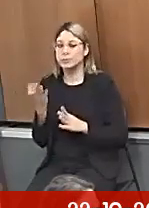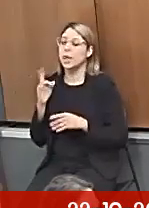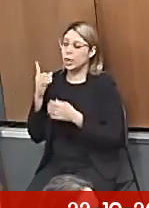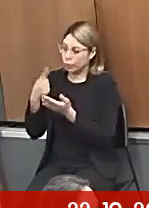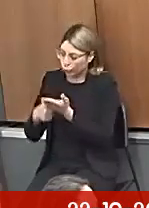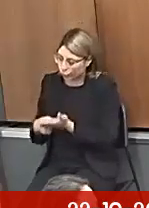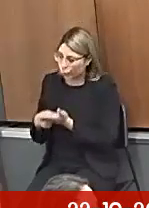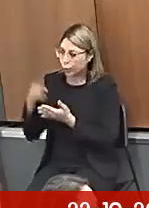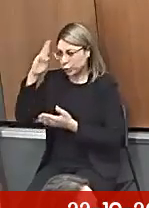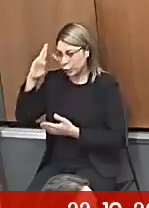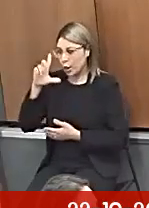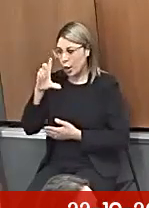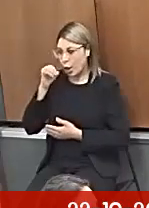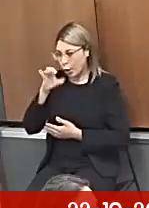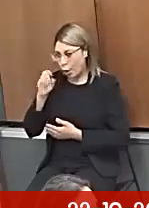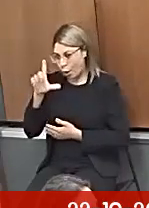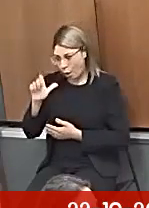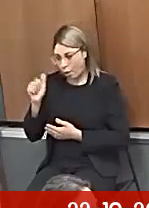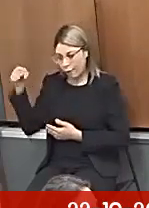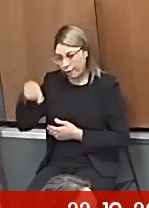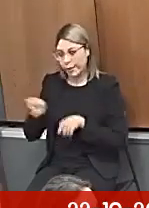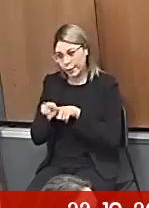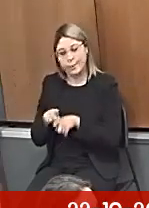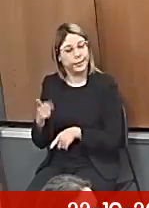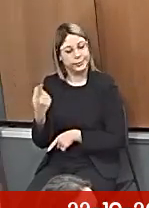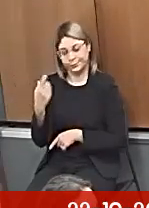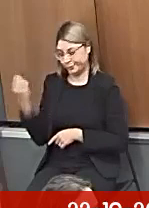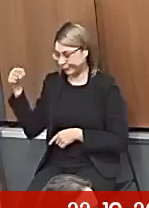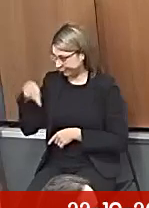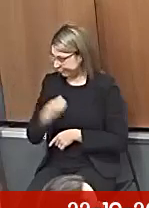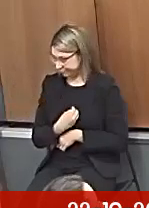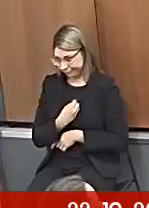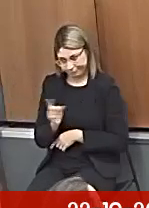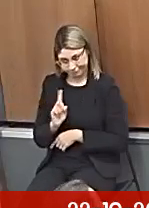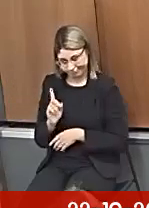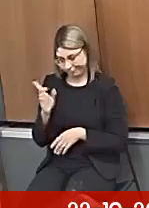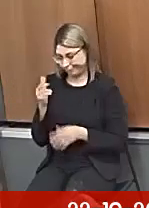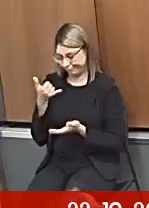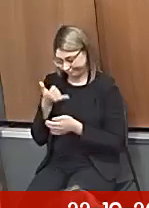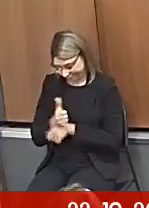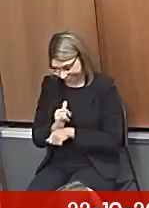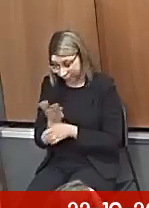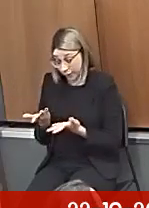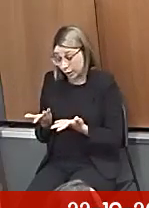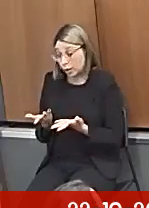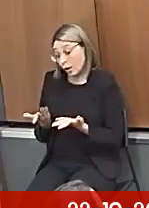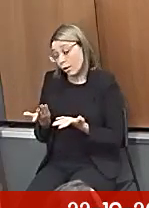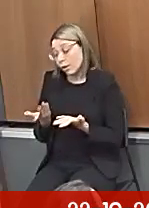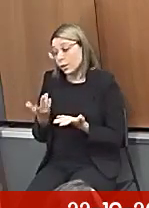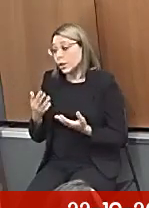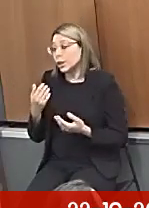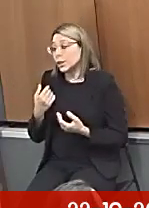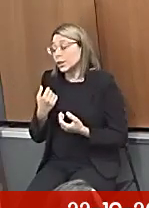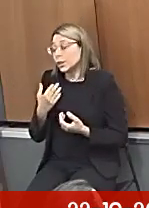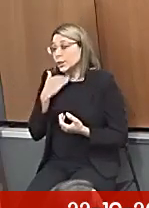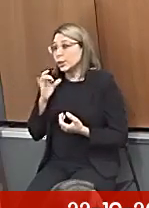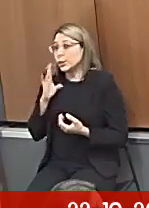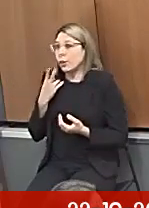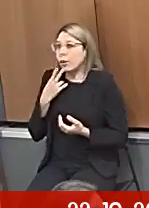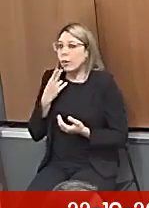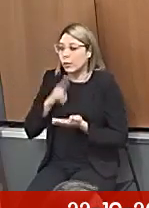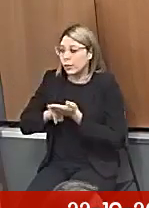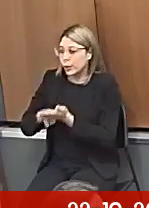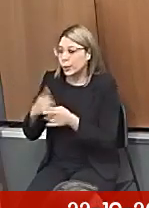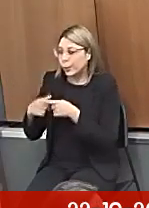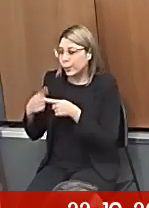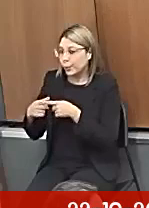está. Então, assim, é esse meu relato. E alguma coisa tem que ser feita, porque não adianta só notificar, porque corre a